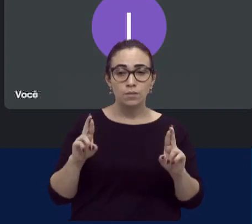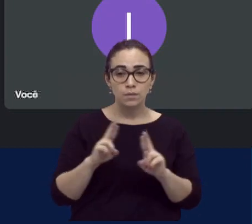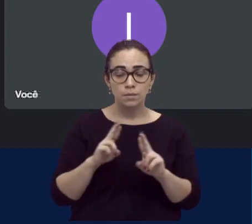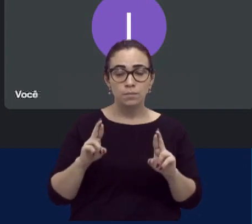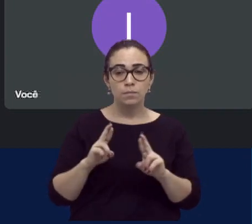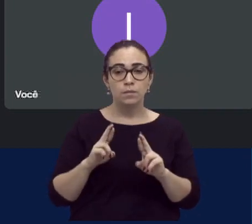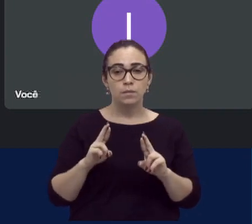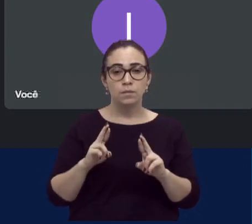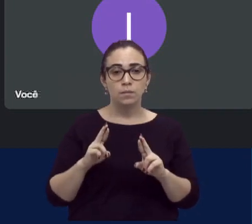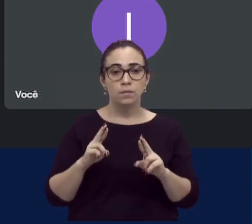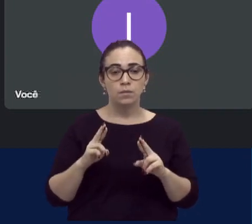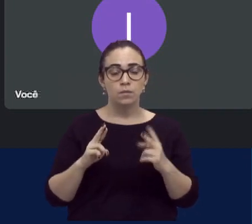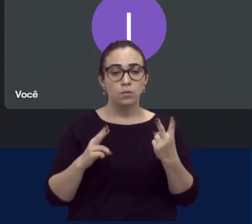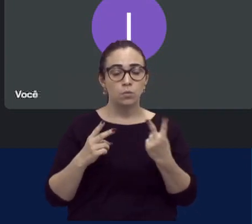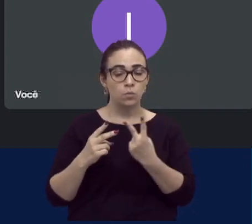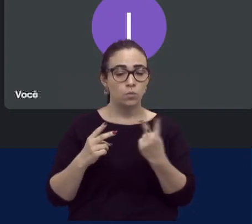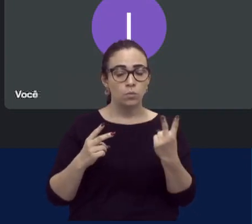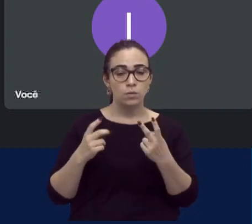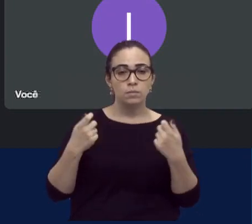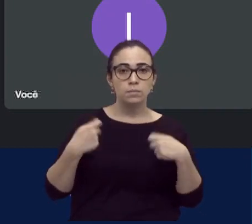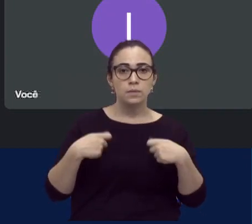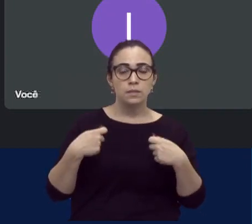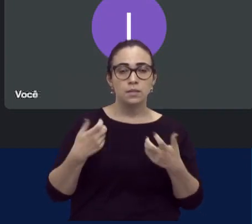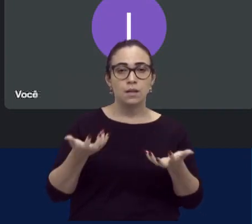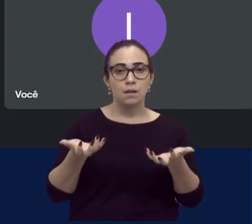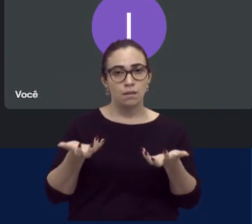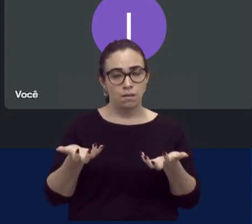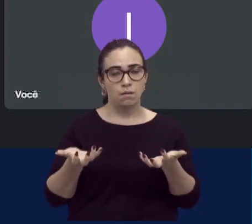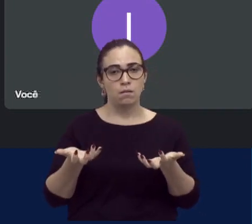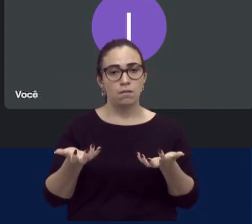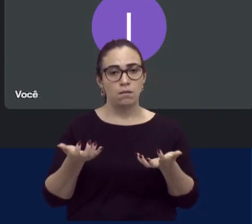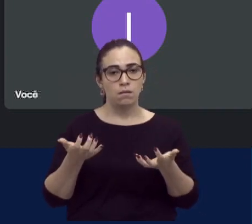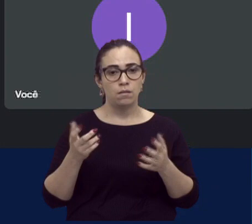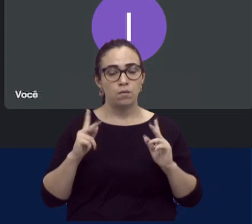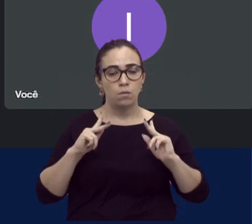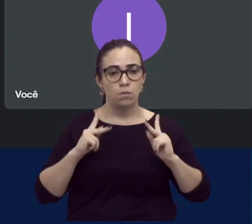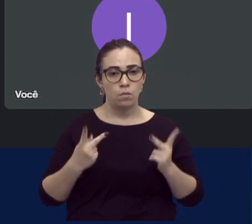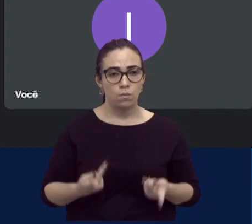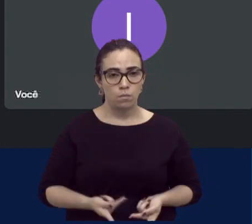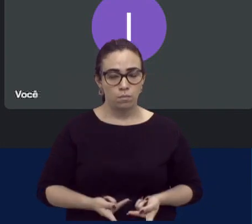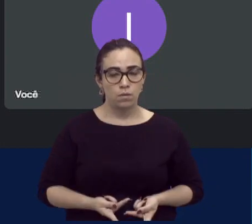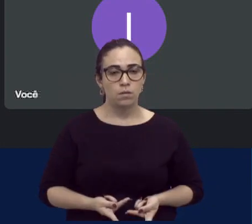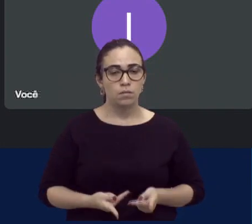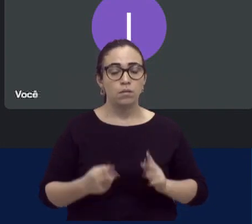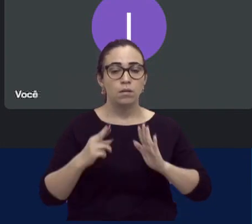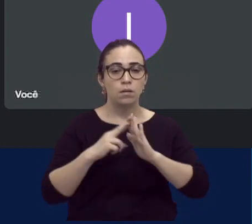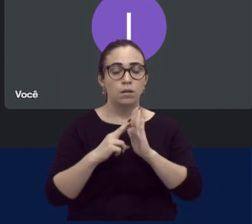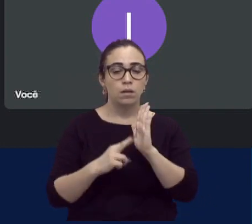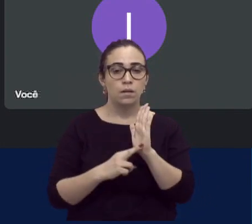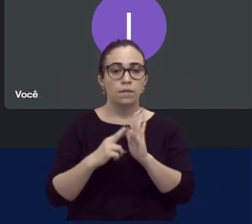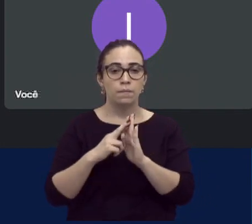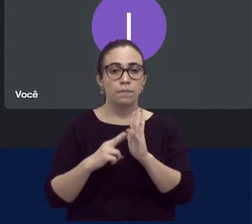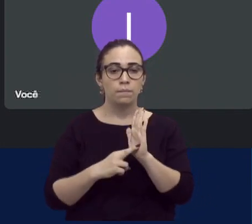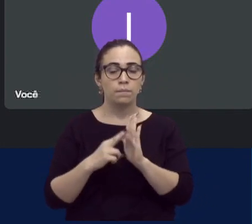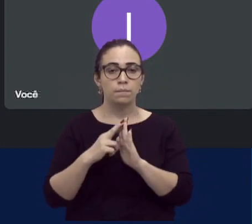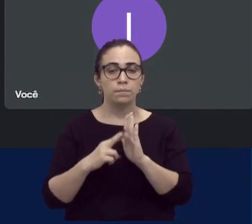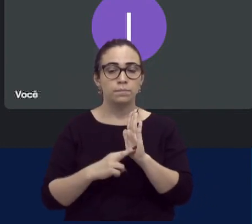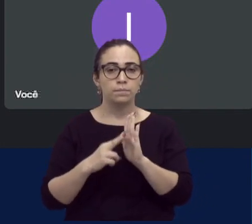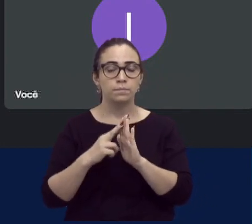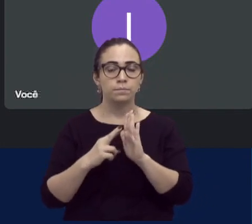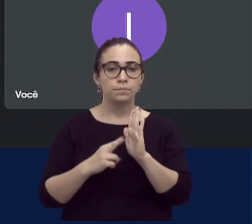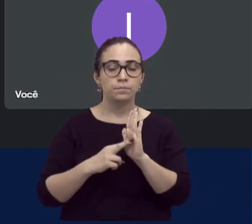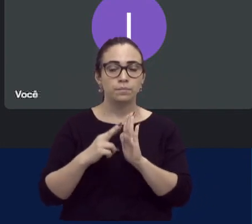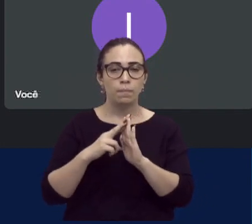duas partes precisam querer. Nós somos seres humanos. As regras, elas